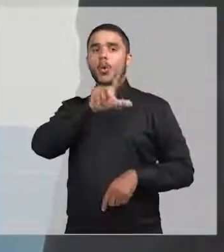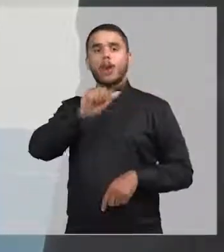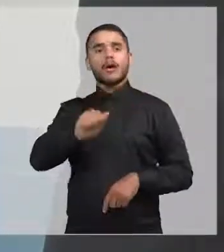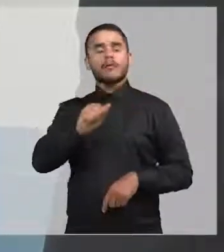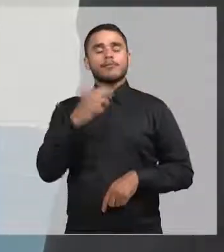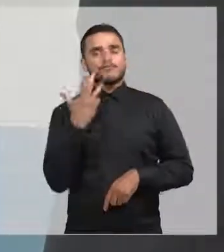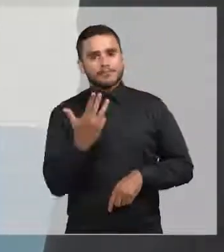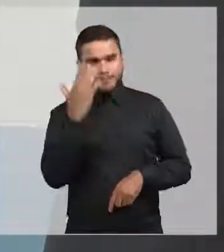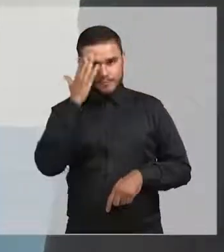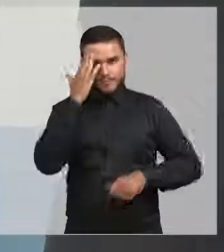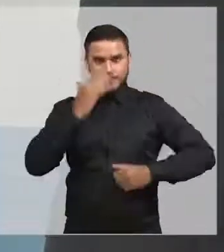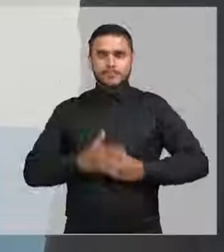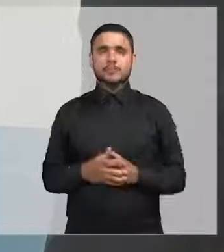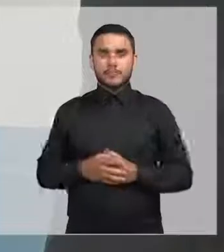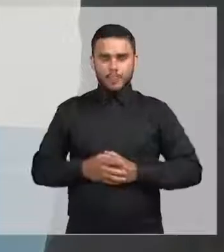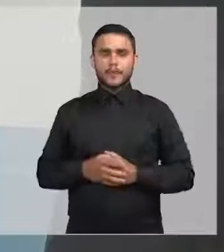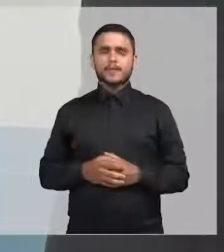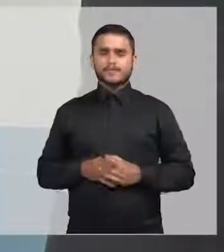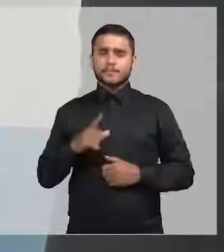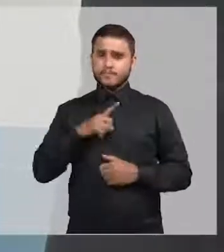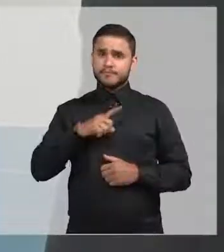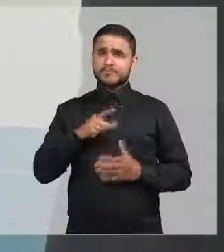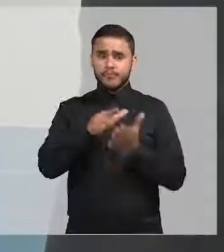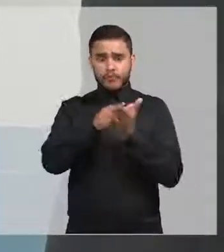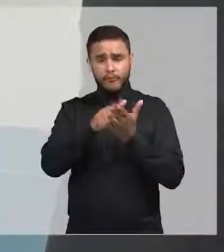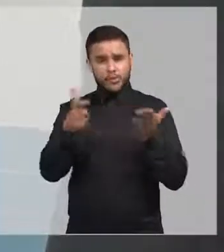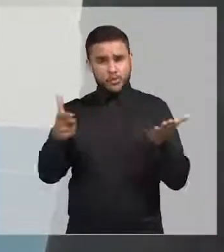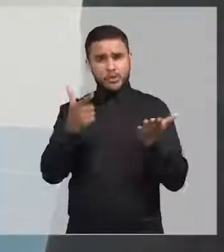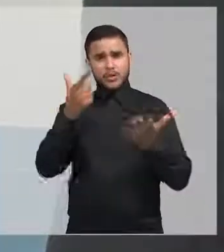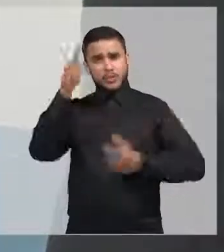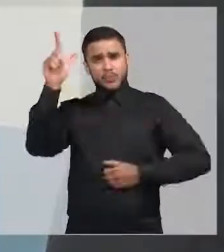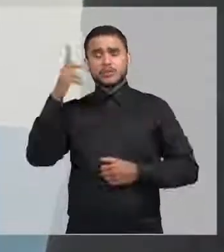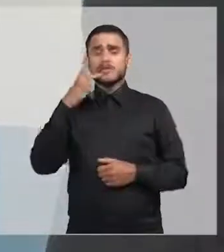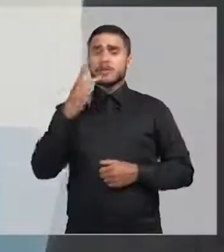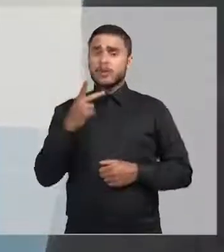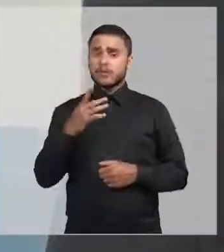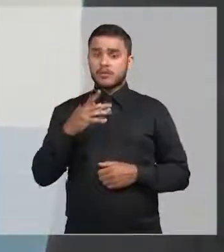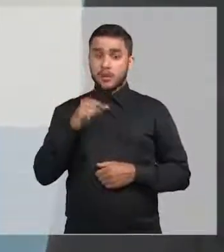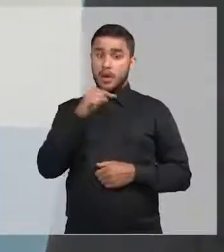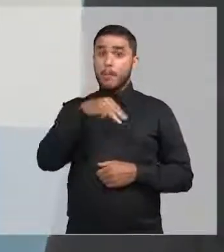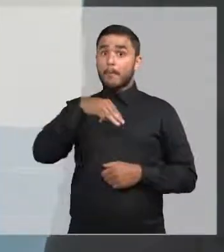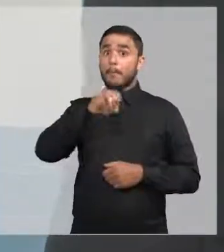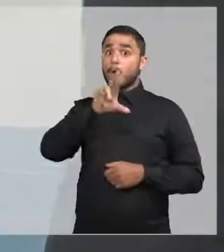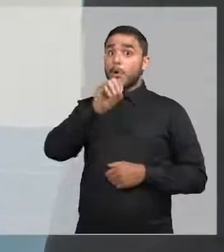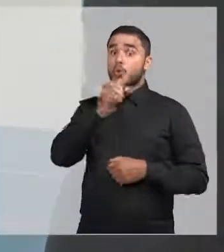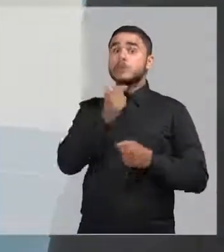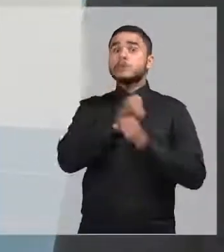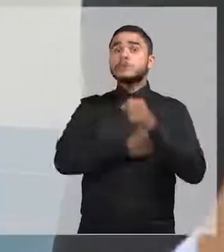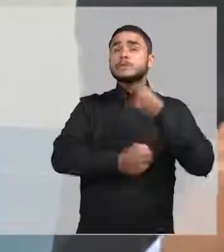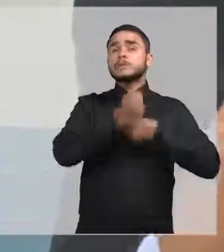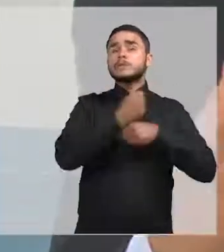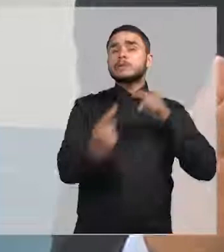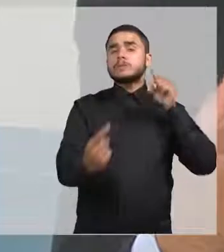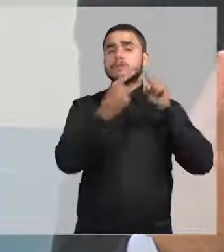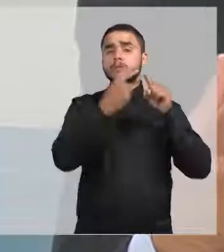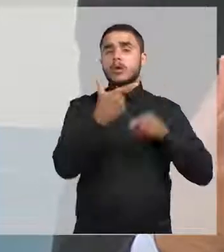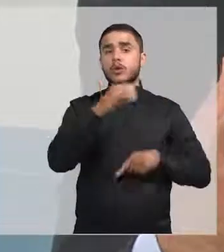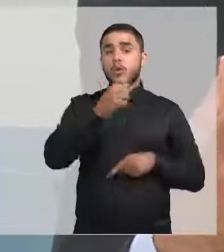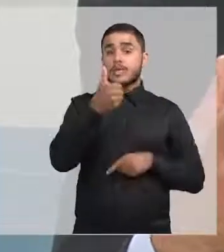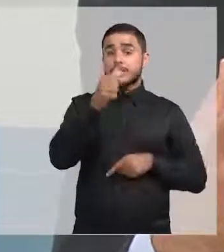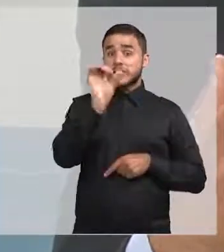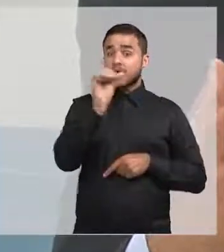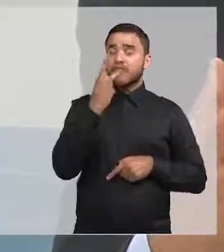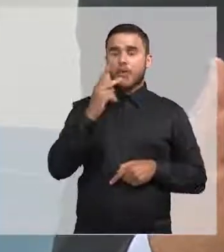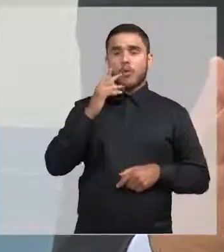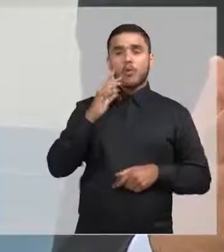o líder de esquerda brasileiro que o magistrado será recompensado por Jair Bolsonaro? Olha as conjecturas que estão fazendo